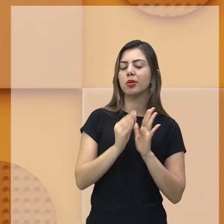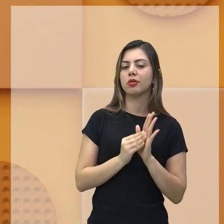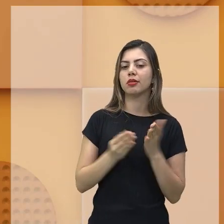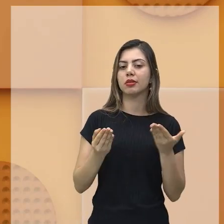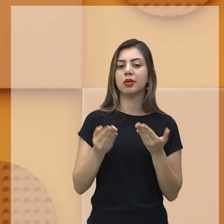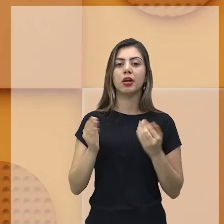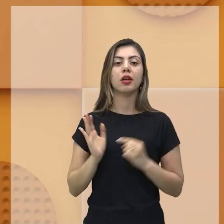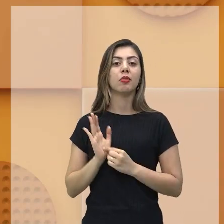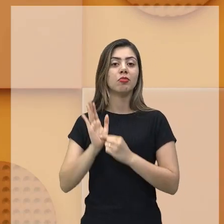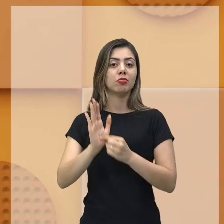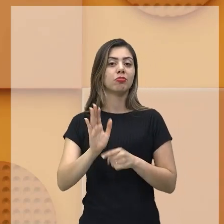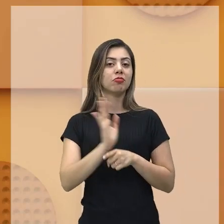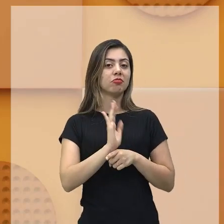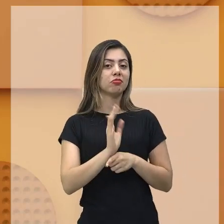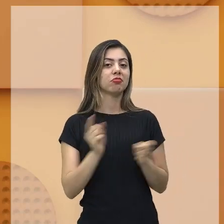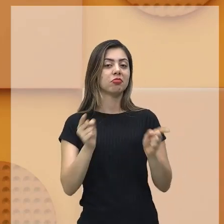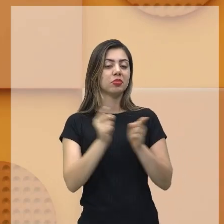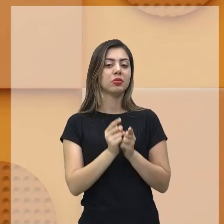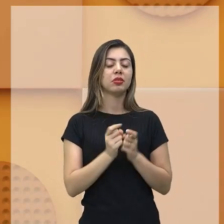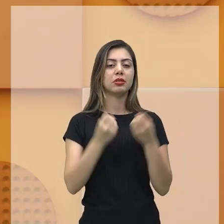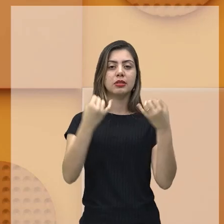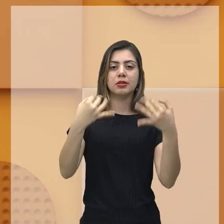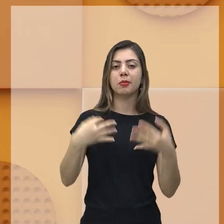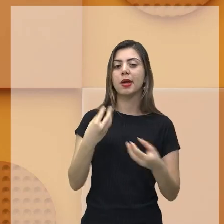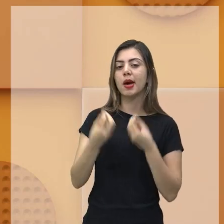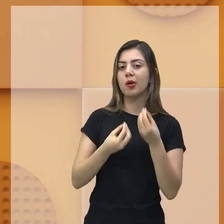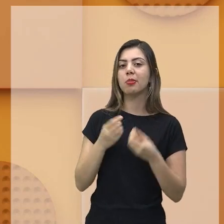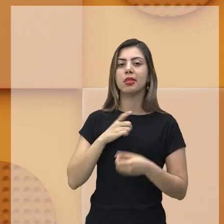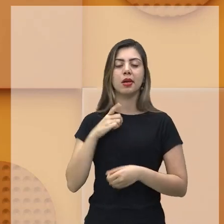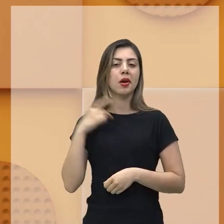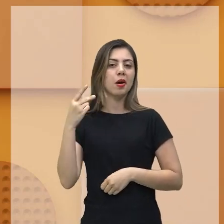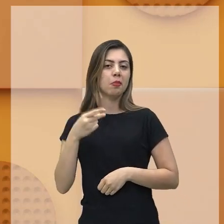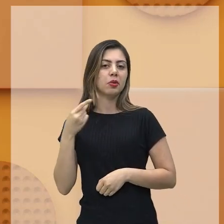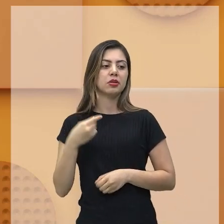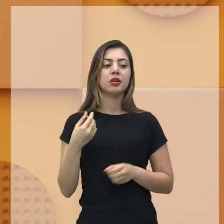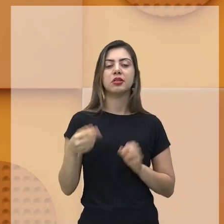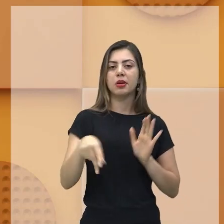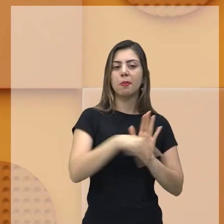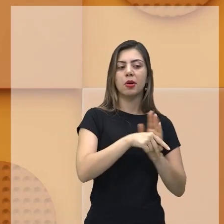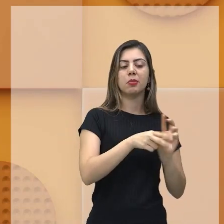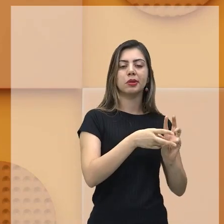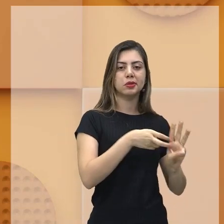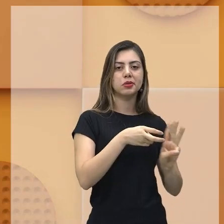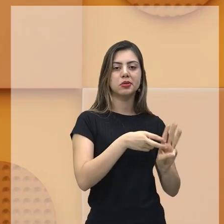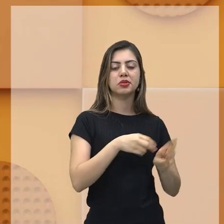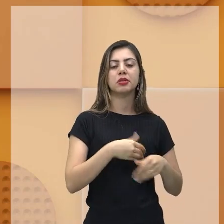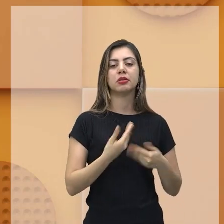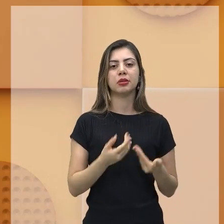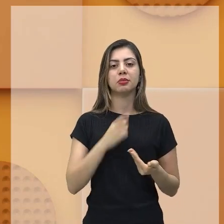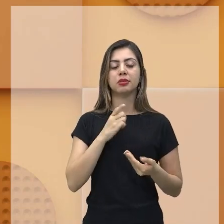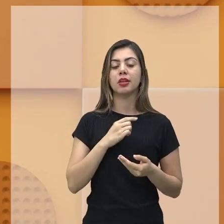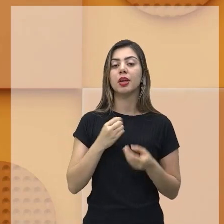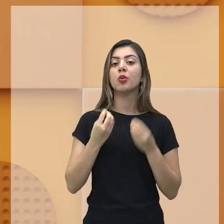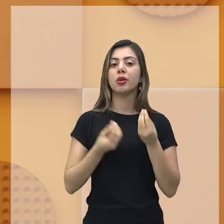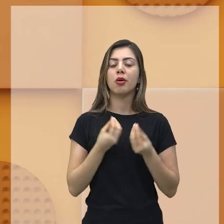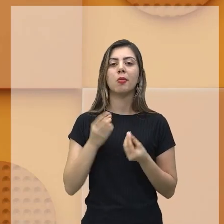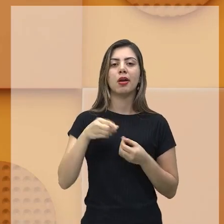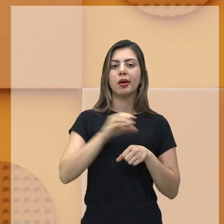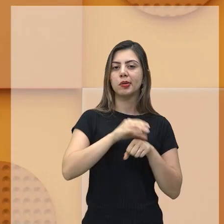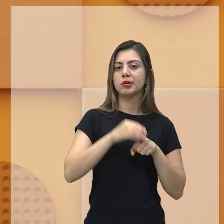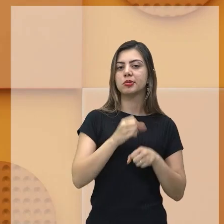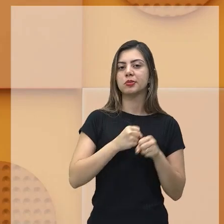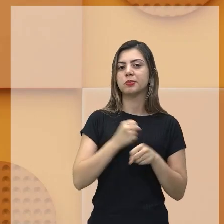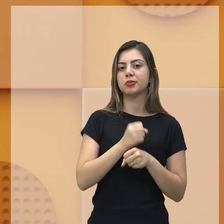para vocês um vídeo que vai explicar um pouco mais dessas políticas indigenistas, por assim dizer, estabelecidas pela Constituição